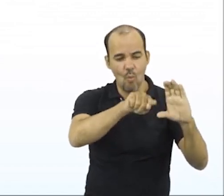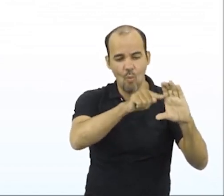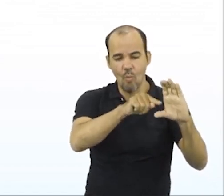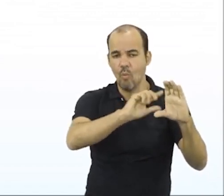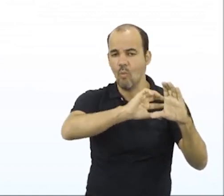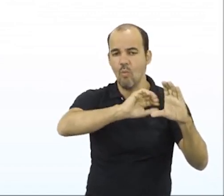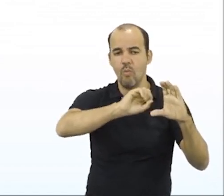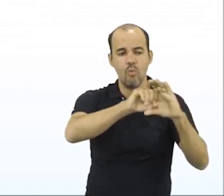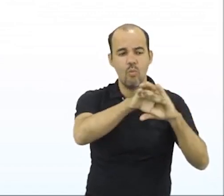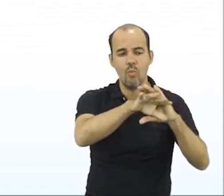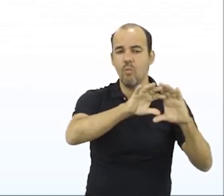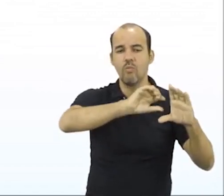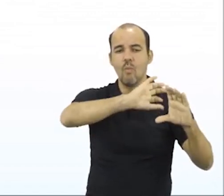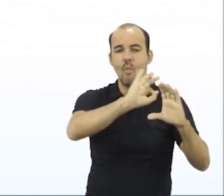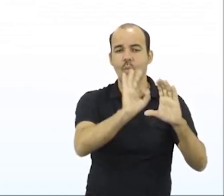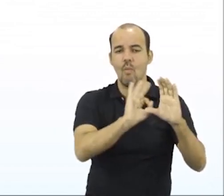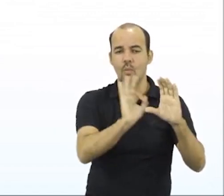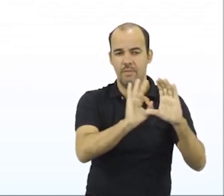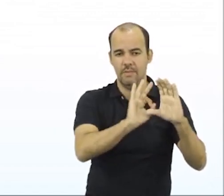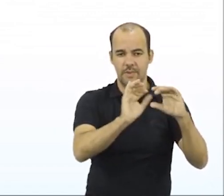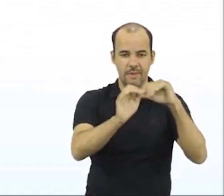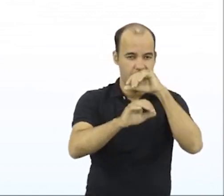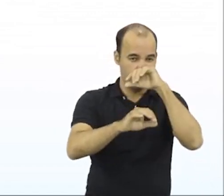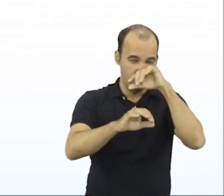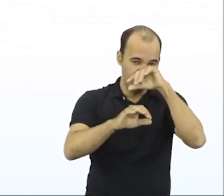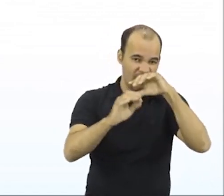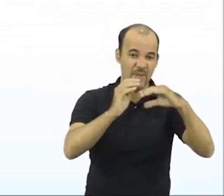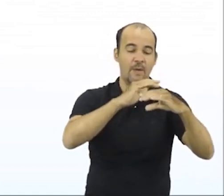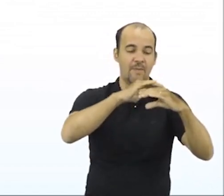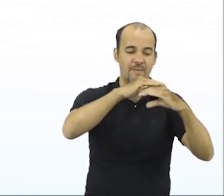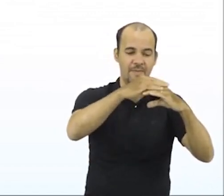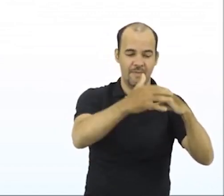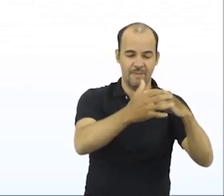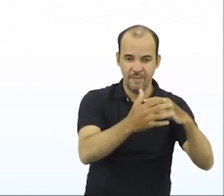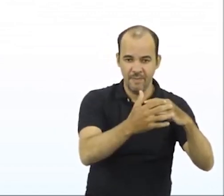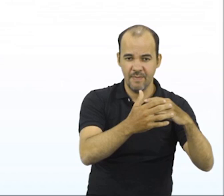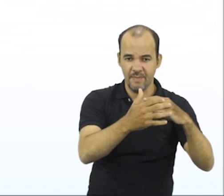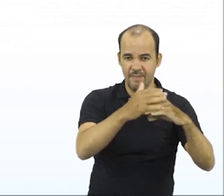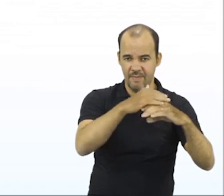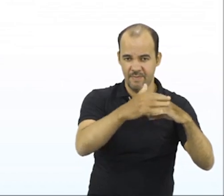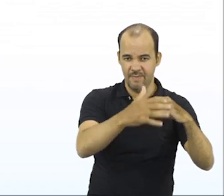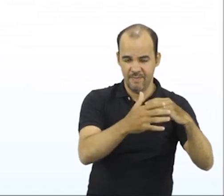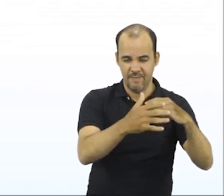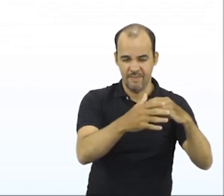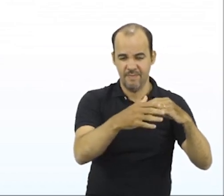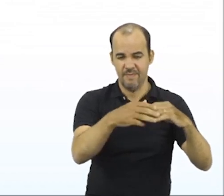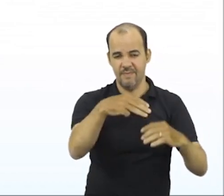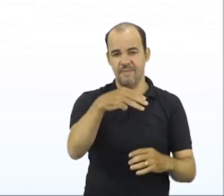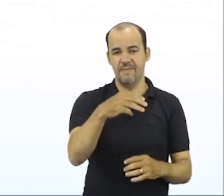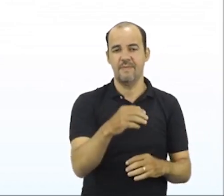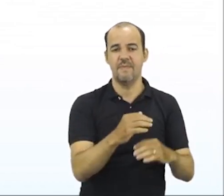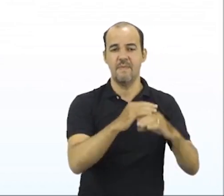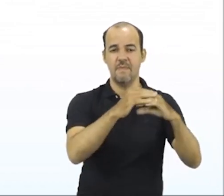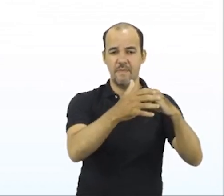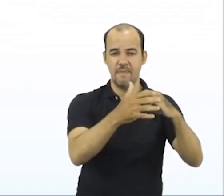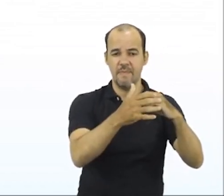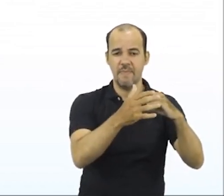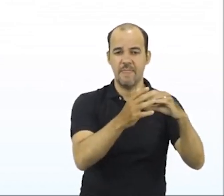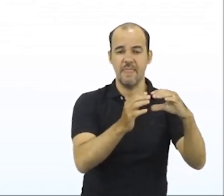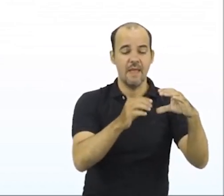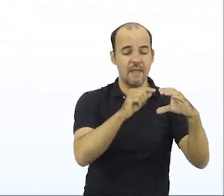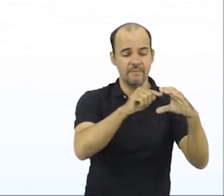Olhe, ela só vai ter a membrana plasmática, que eu vou chamar de MP. Ela só vai ter